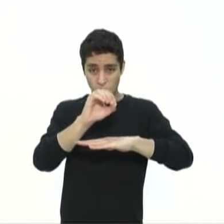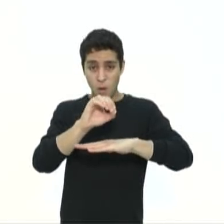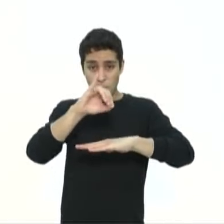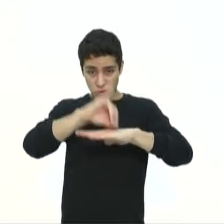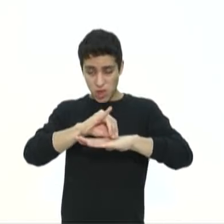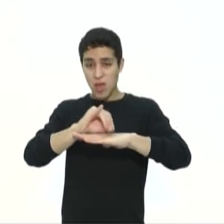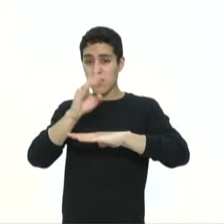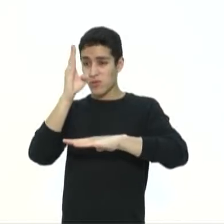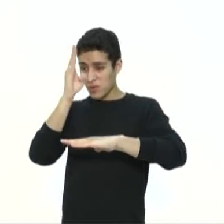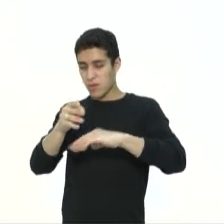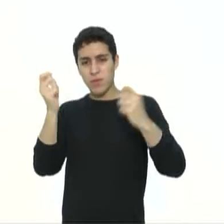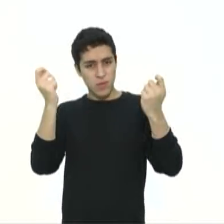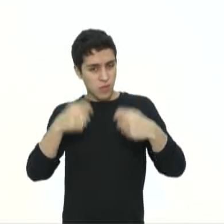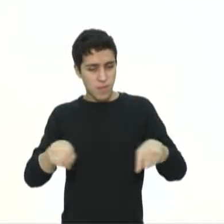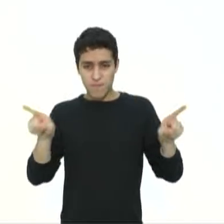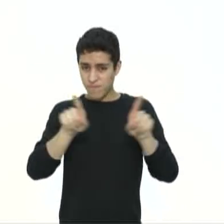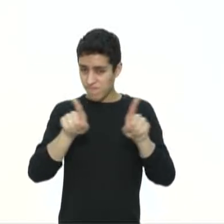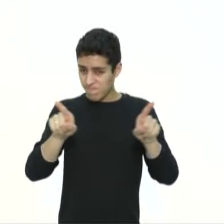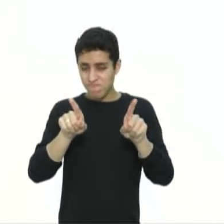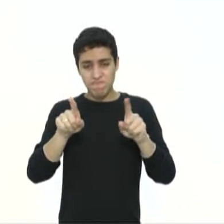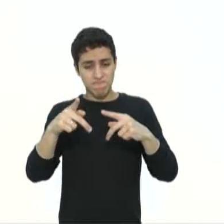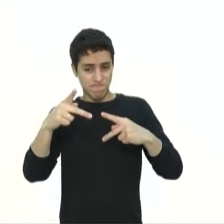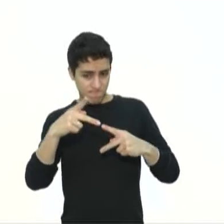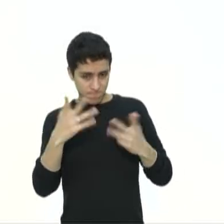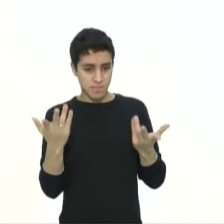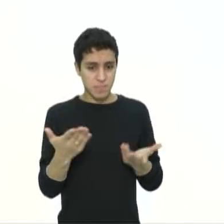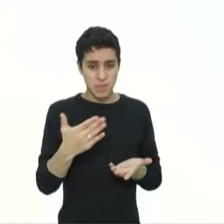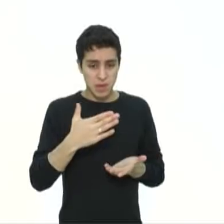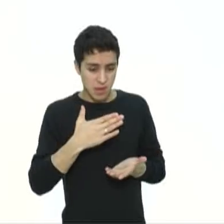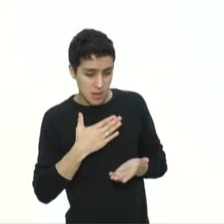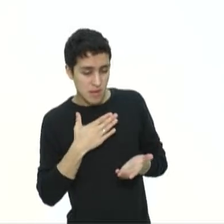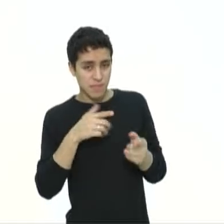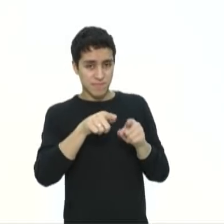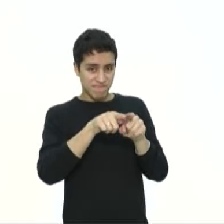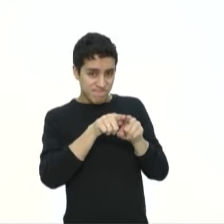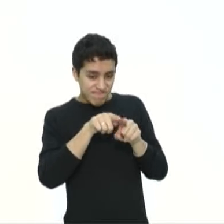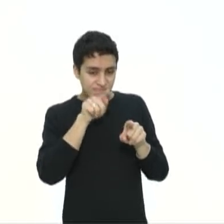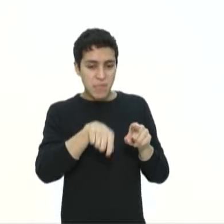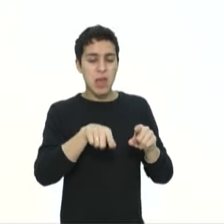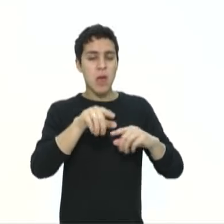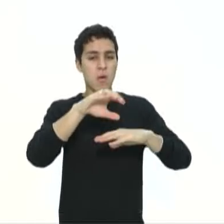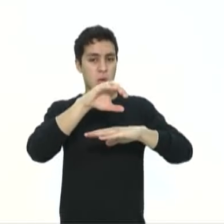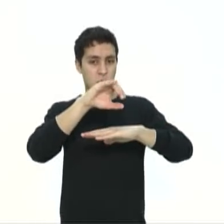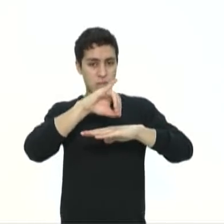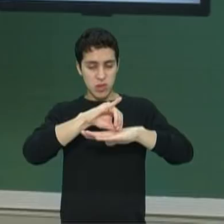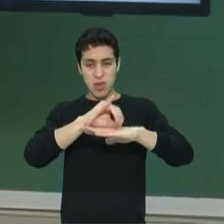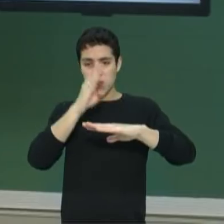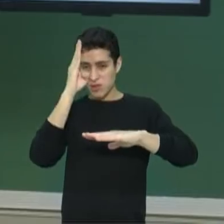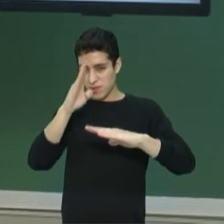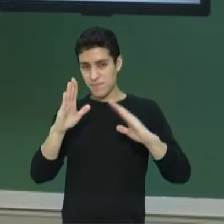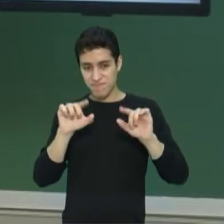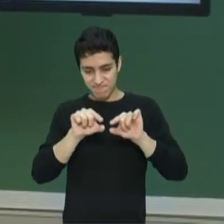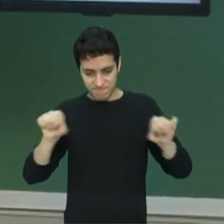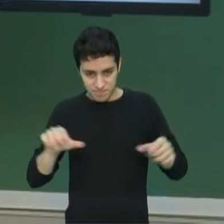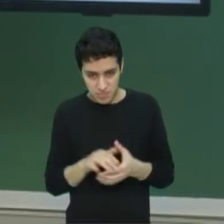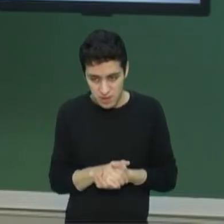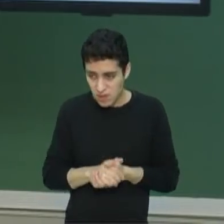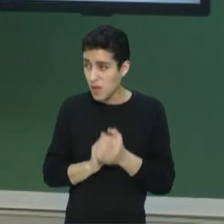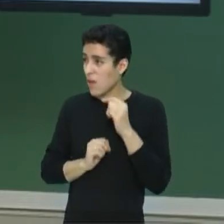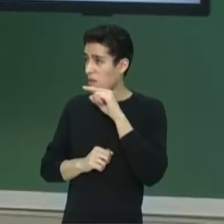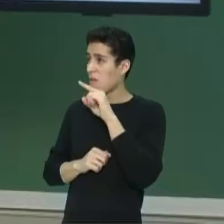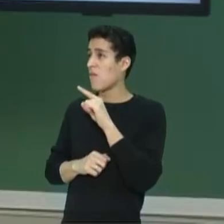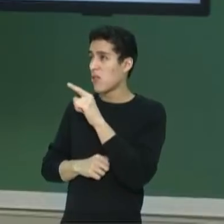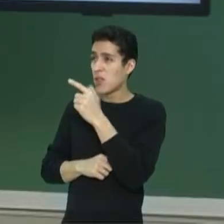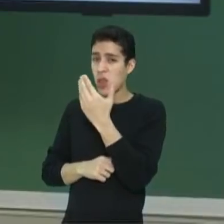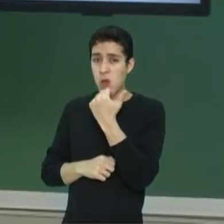come, come algo, sendo então meu irmão o objeto direto da oração. Né? Quando ele pergunta: você comeu o meu irmão? Né?